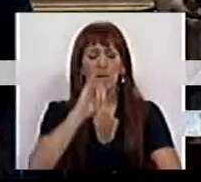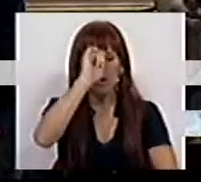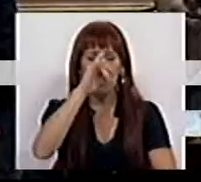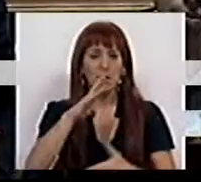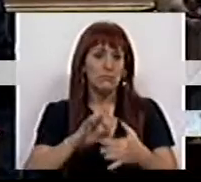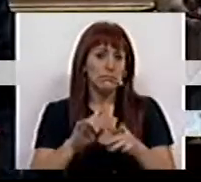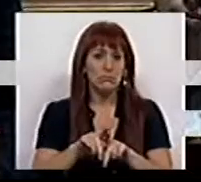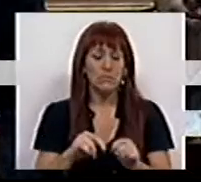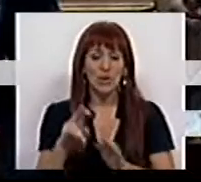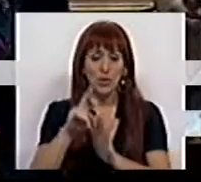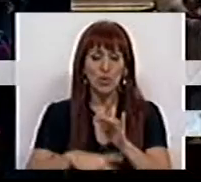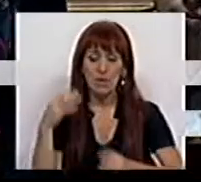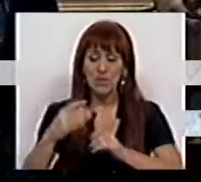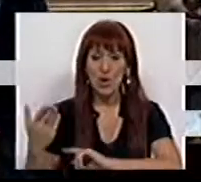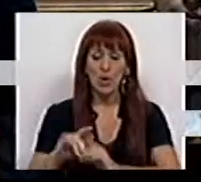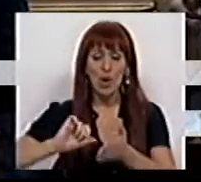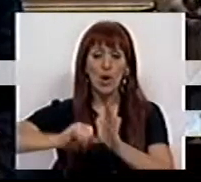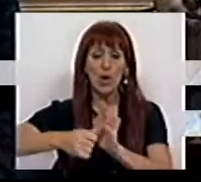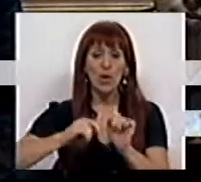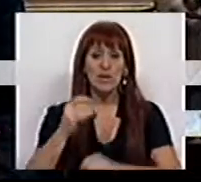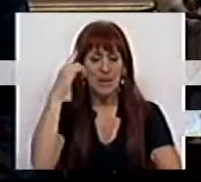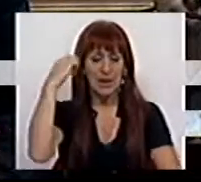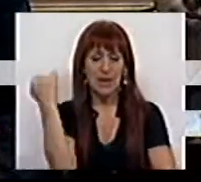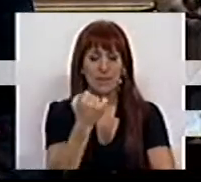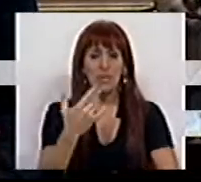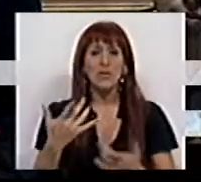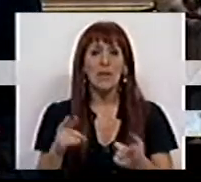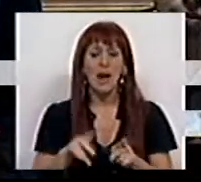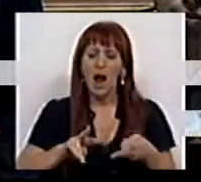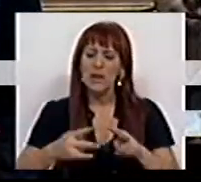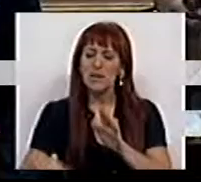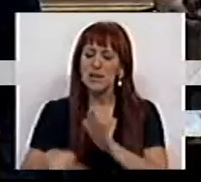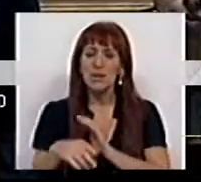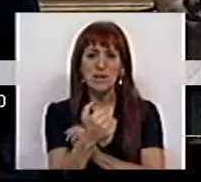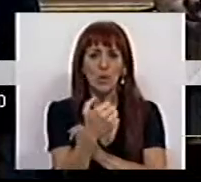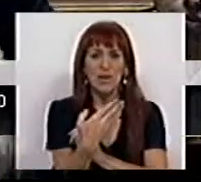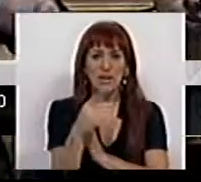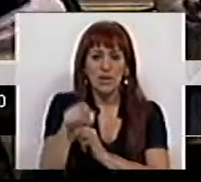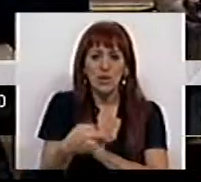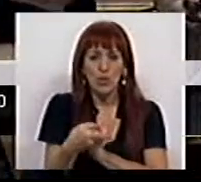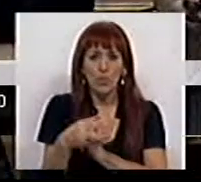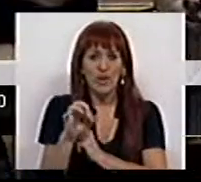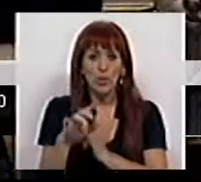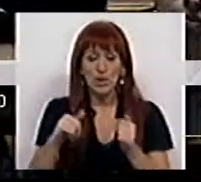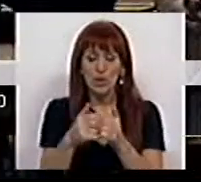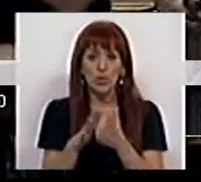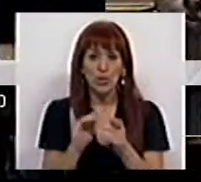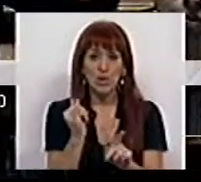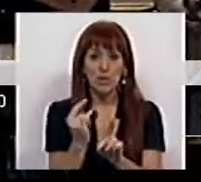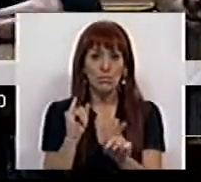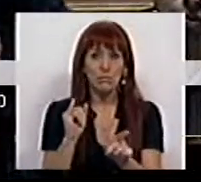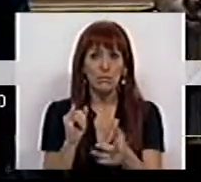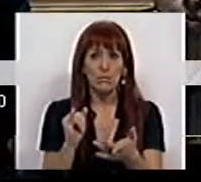respeita o regime jurídico da identificação criminal, que altera a Lei 57/98 e todas as